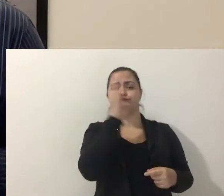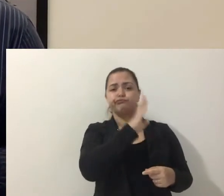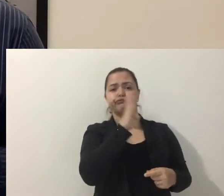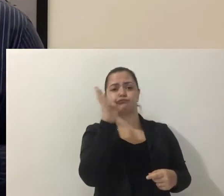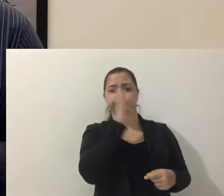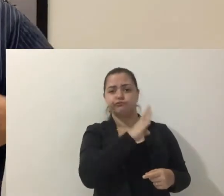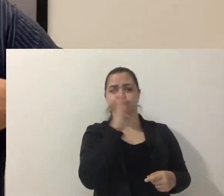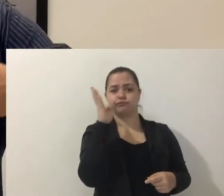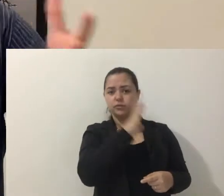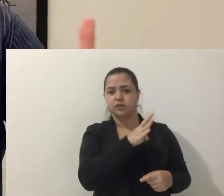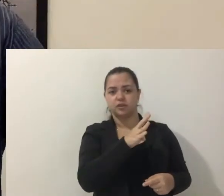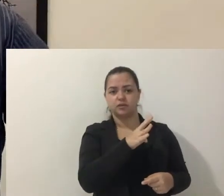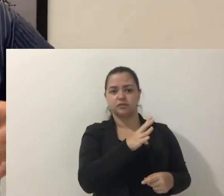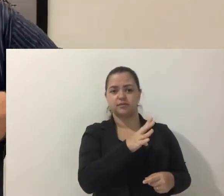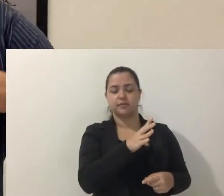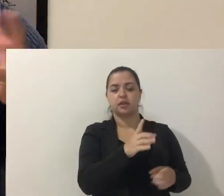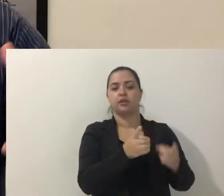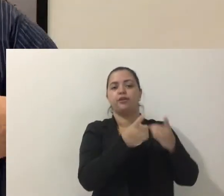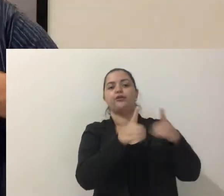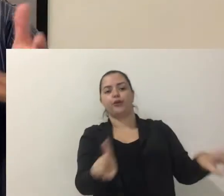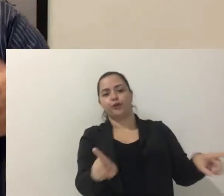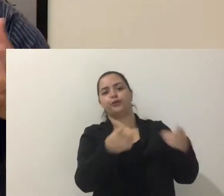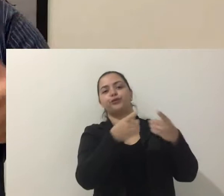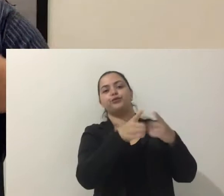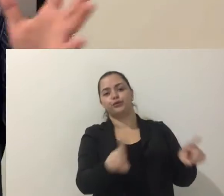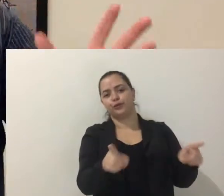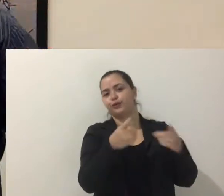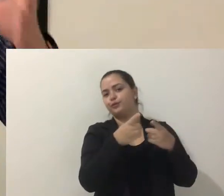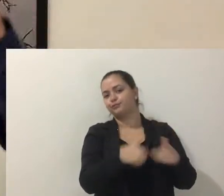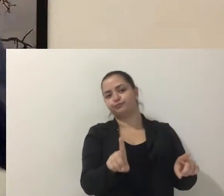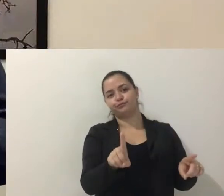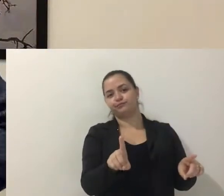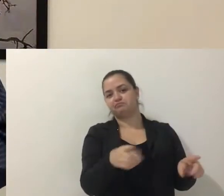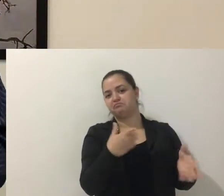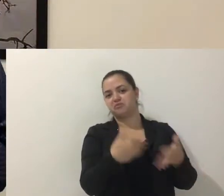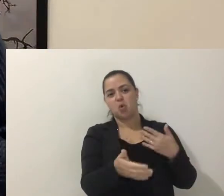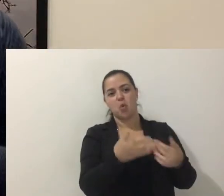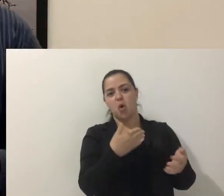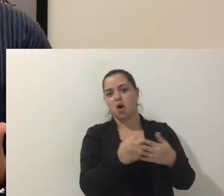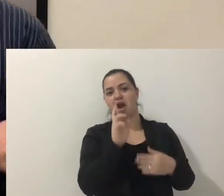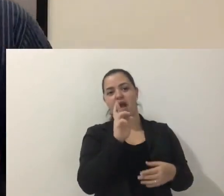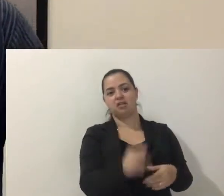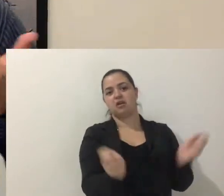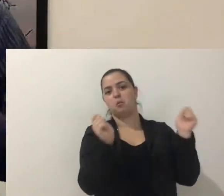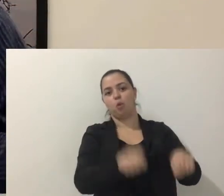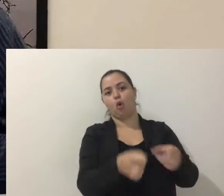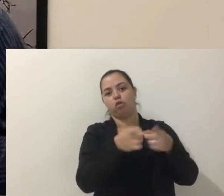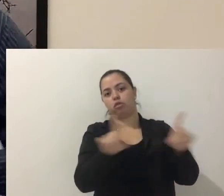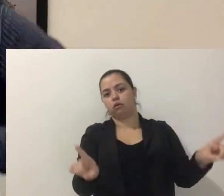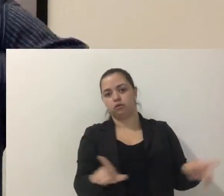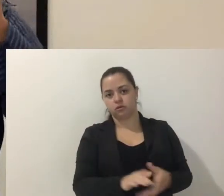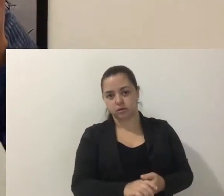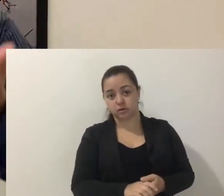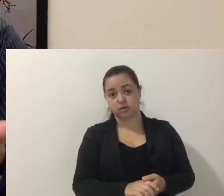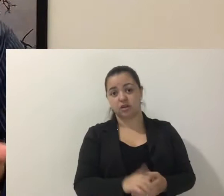divórcio. Era muito banal, eles achavam que por qualquer motivo poderiam... Isso vem de uma influência dos romanos,